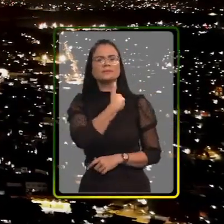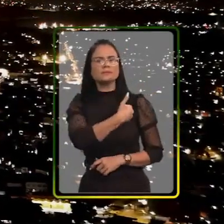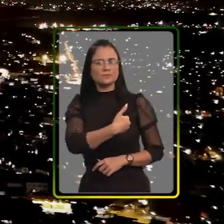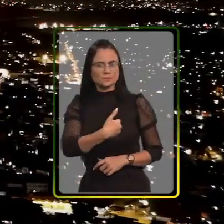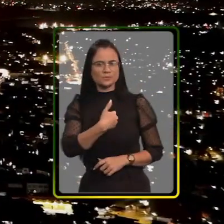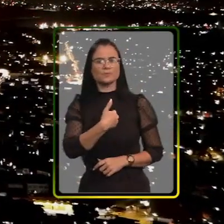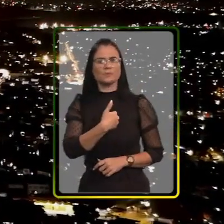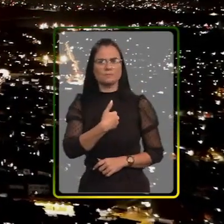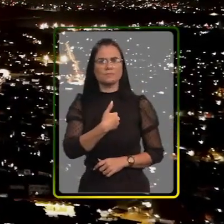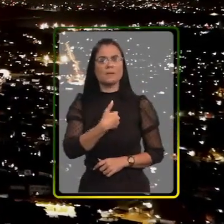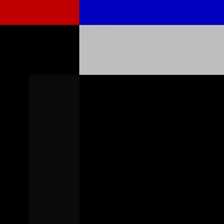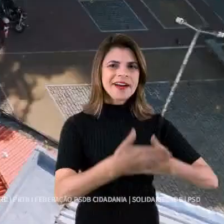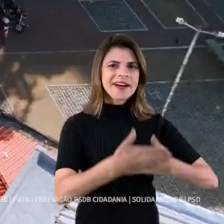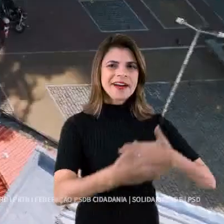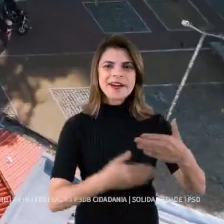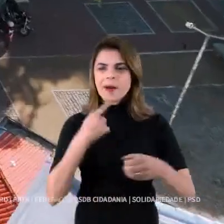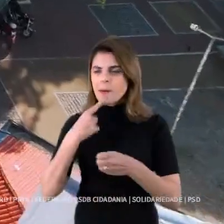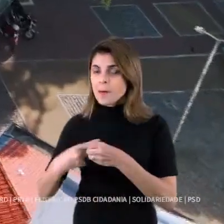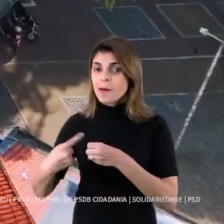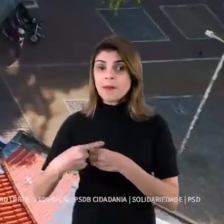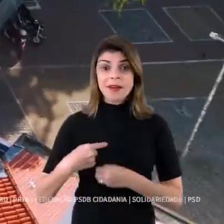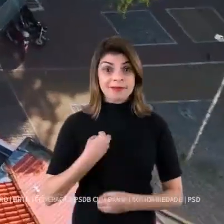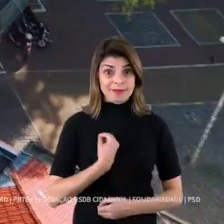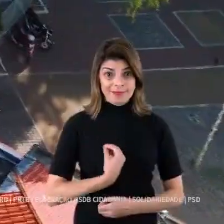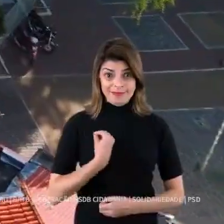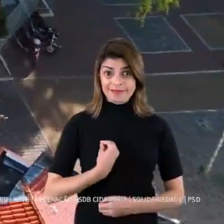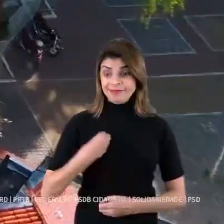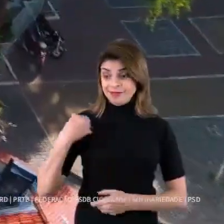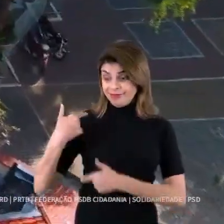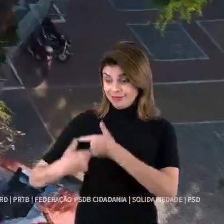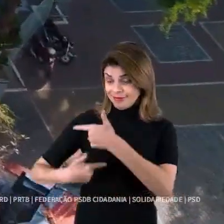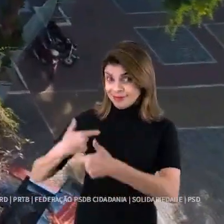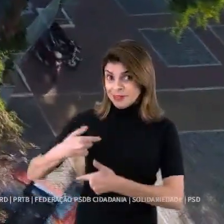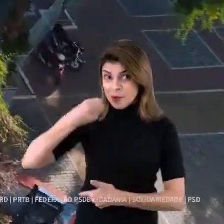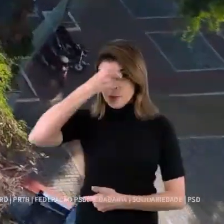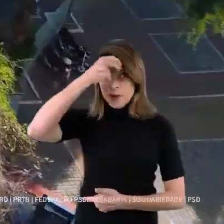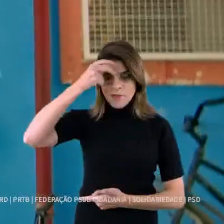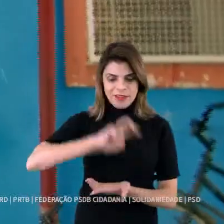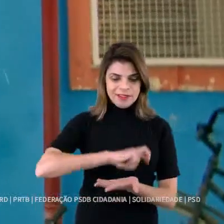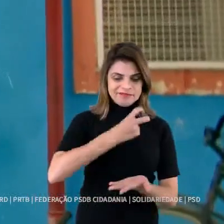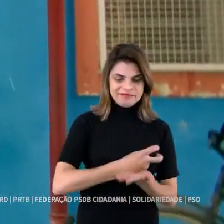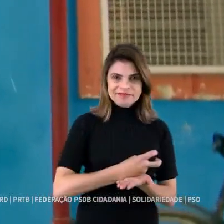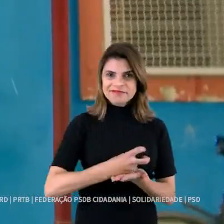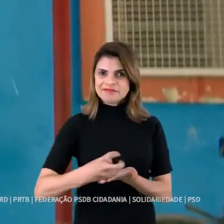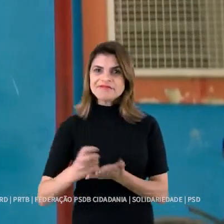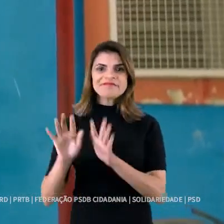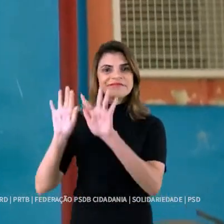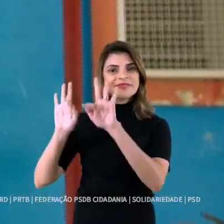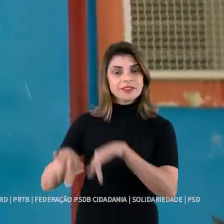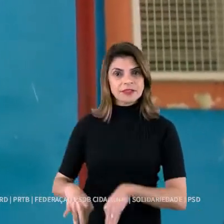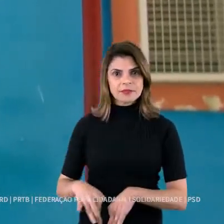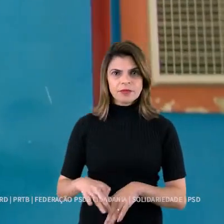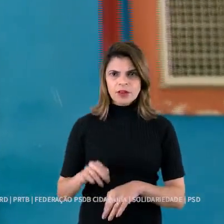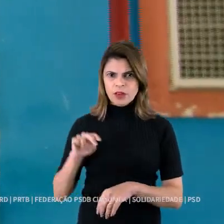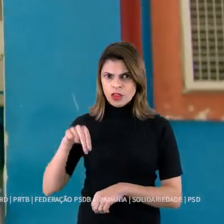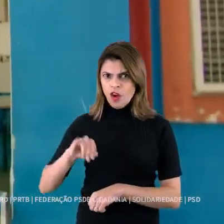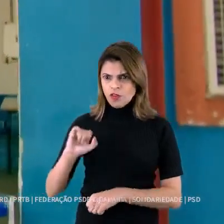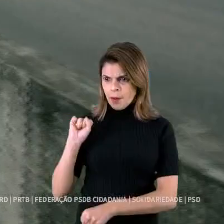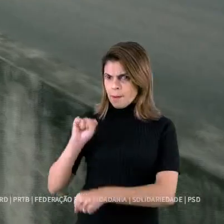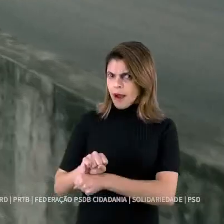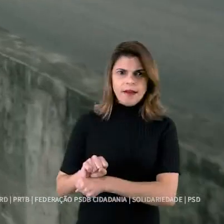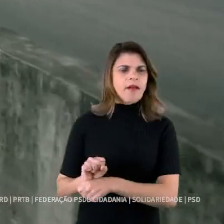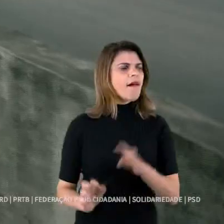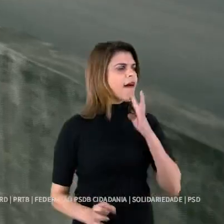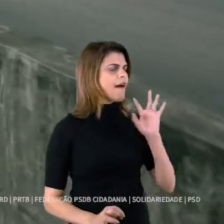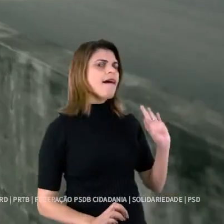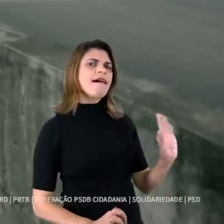São João de Meriti. Milhões de reais para que a gente pudesse fazer mais pela saúde, educação, segurança.